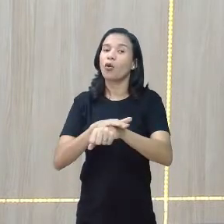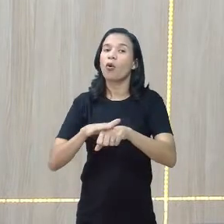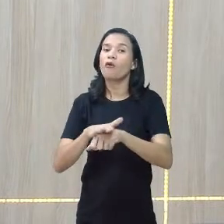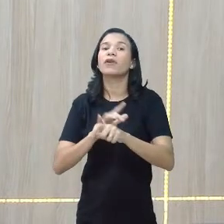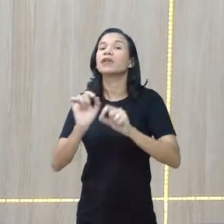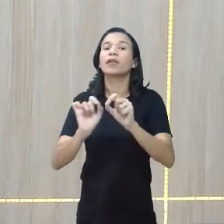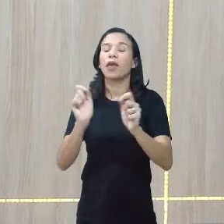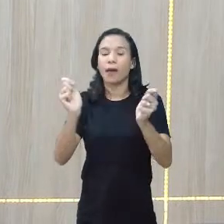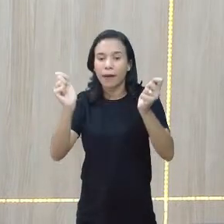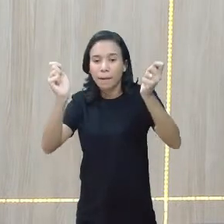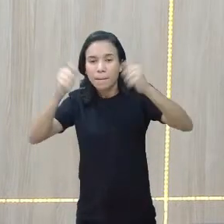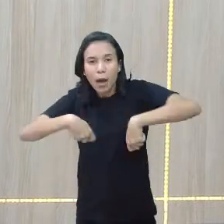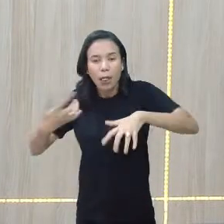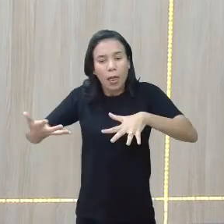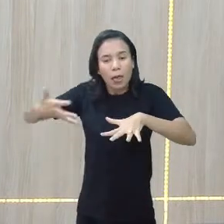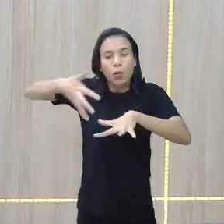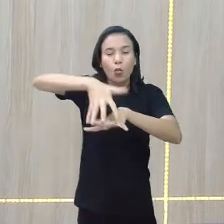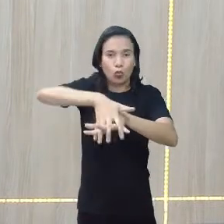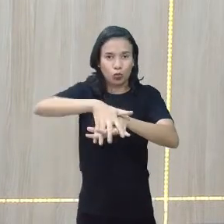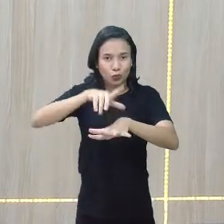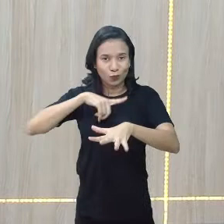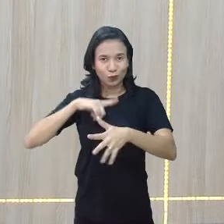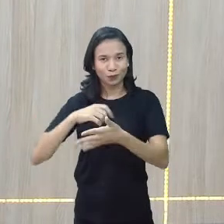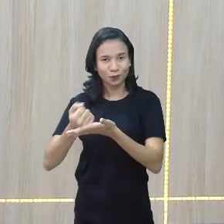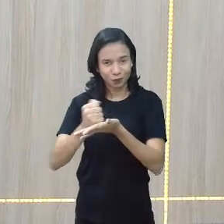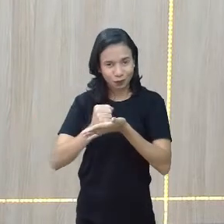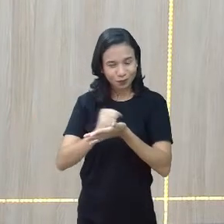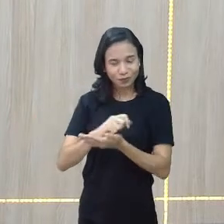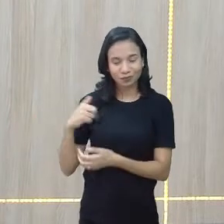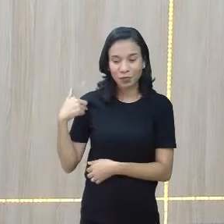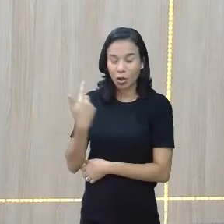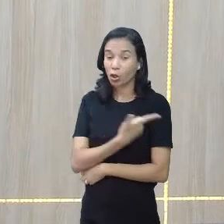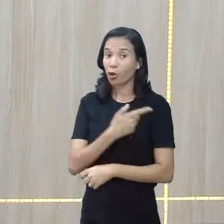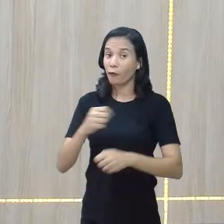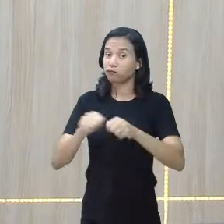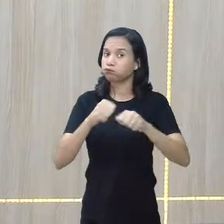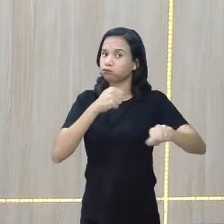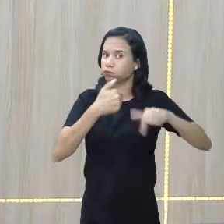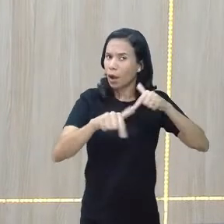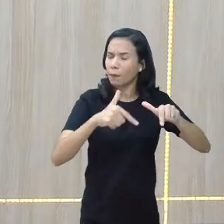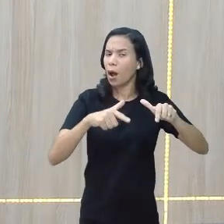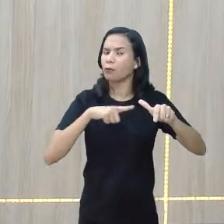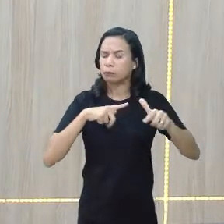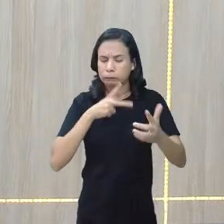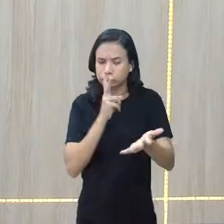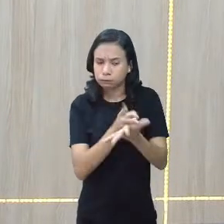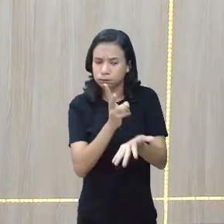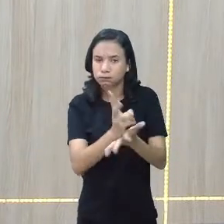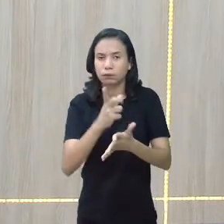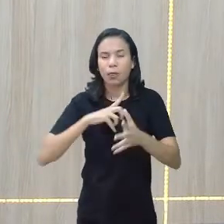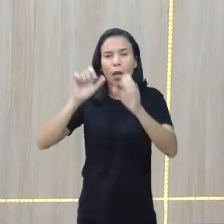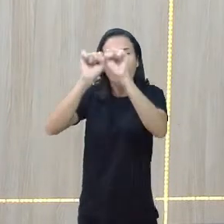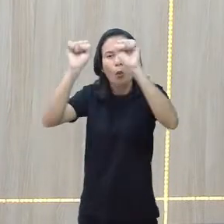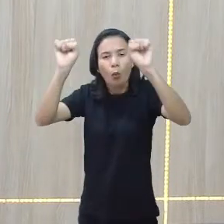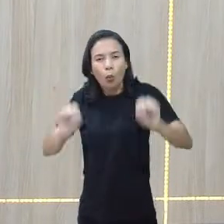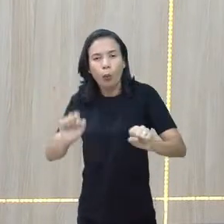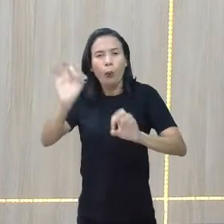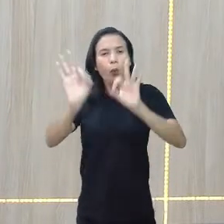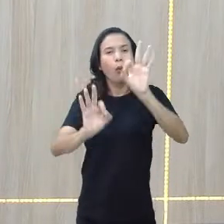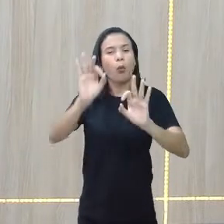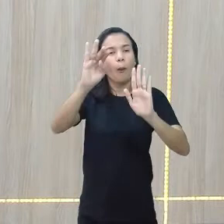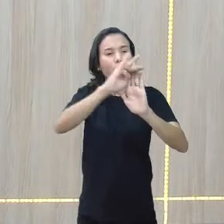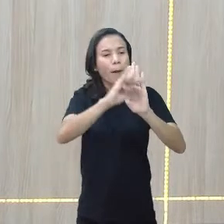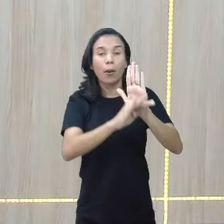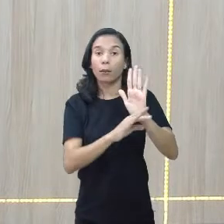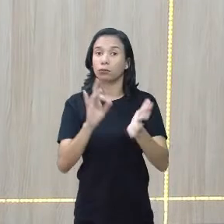potencial inclusivo que os jogos têm, né, para que a gente possa fazer um trabalho regular e sistemático, que possa de